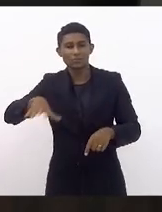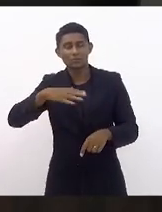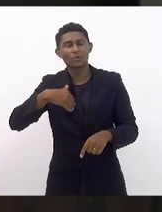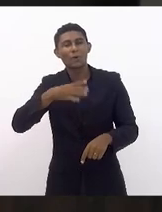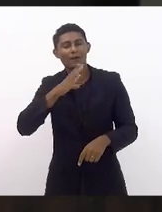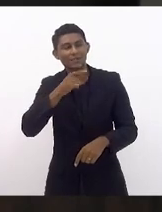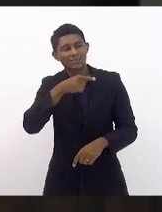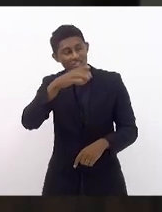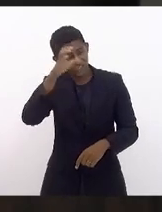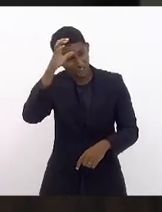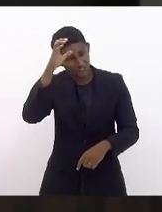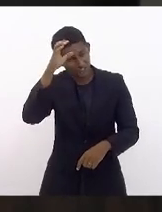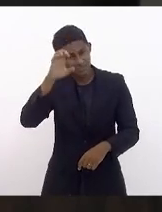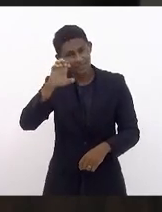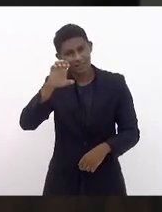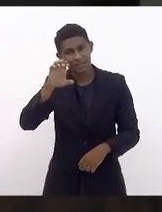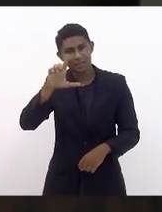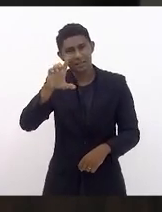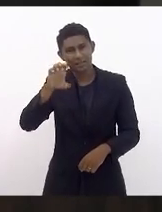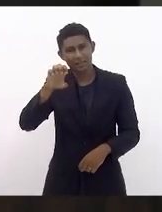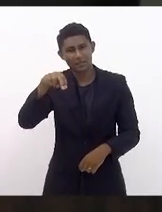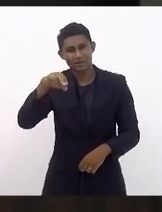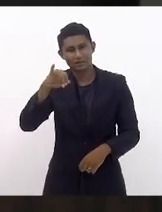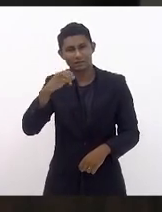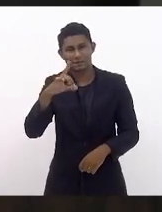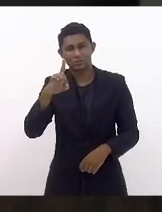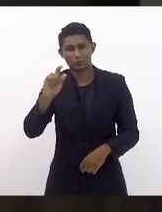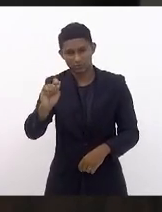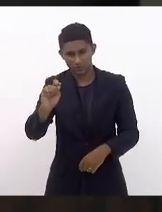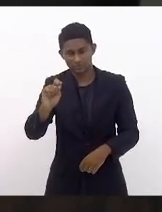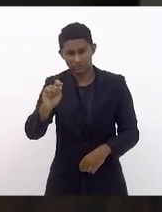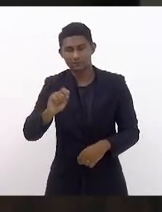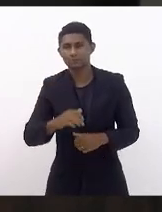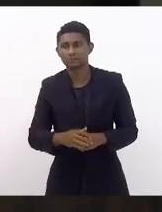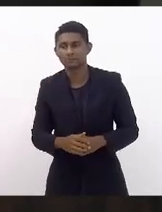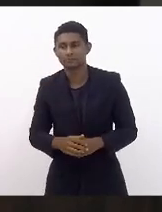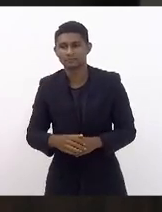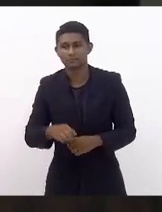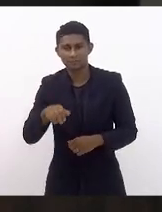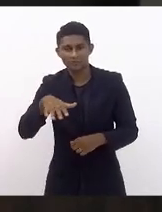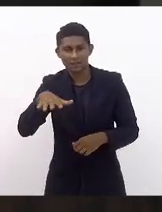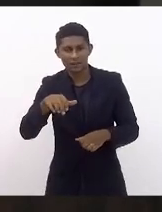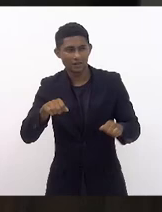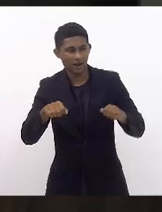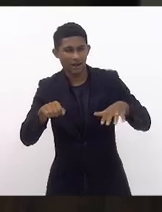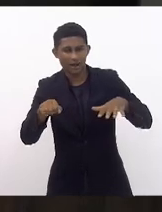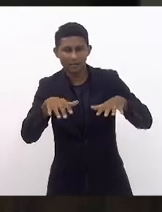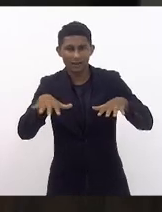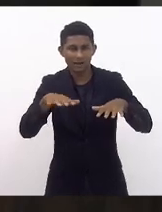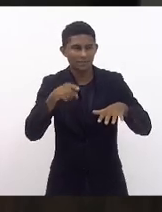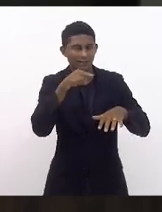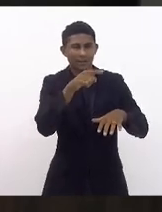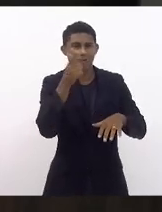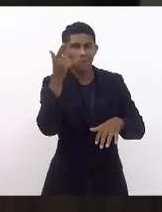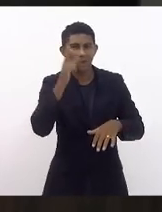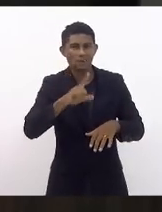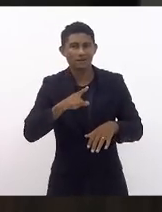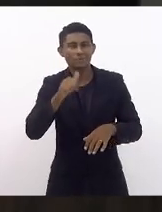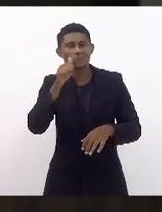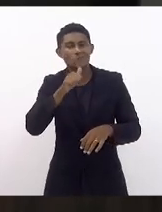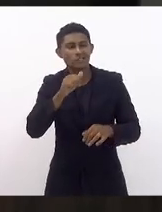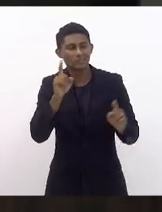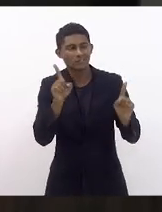Helenilda. Também responsável pelo sucesso em todas as áreas alcançadas desse grande homem, esta grande